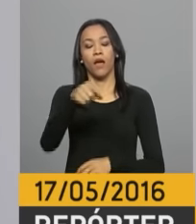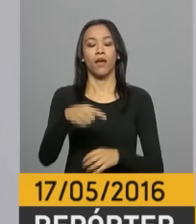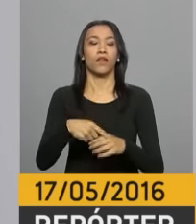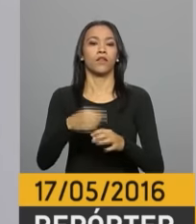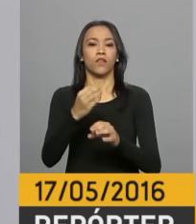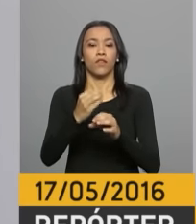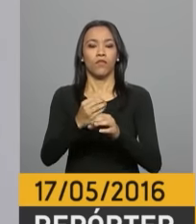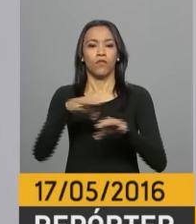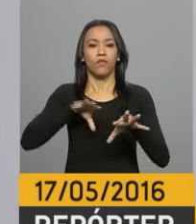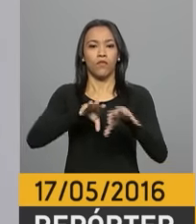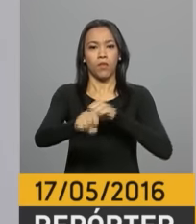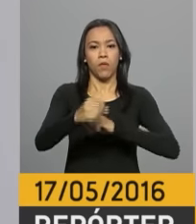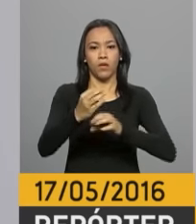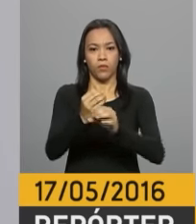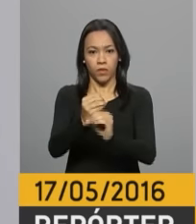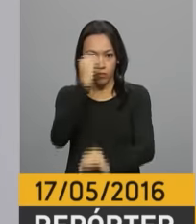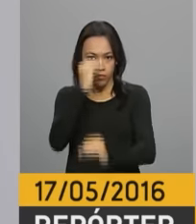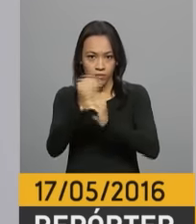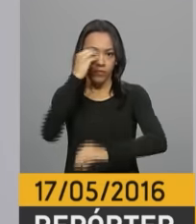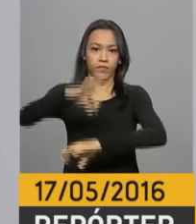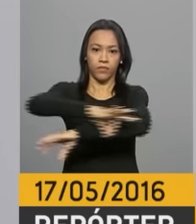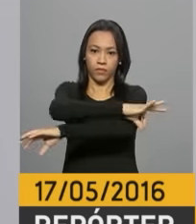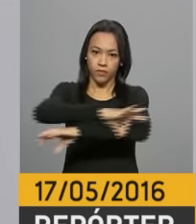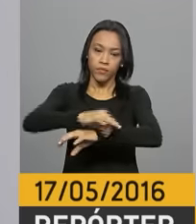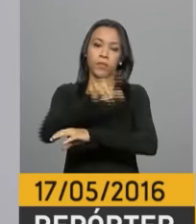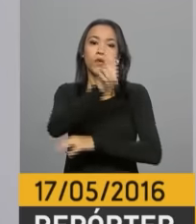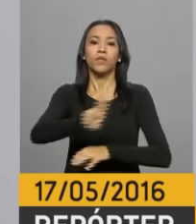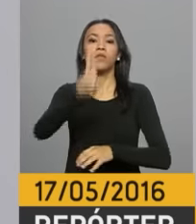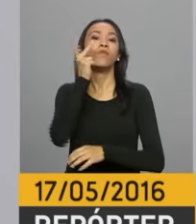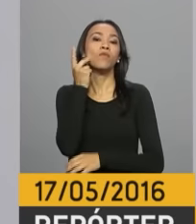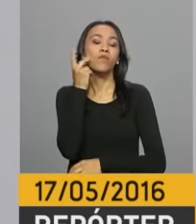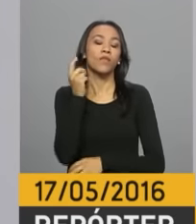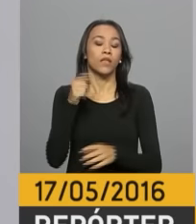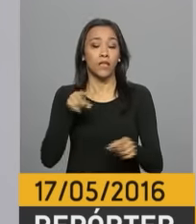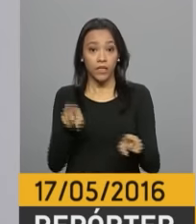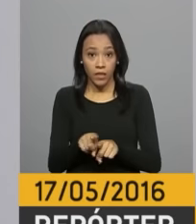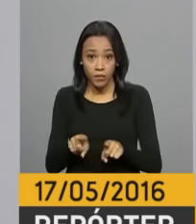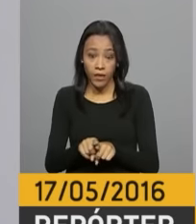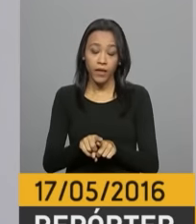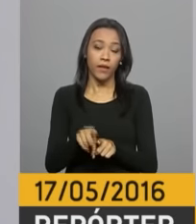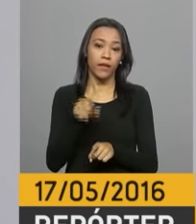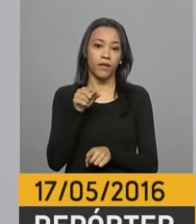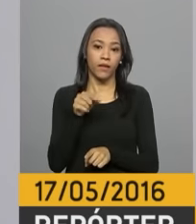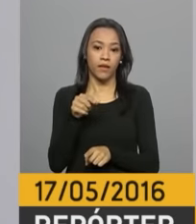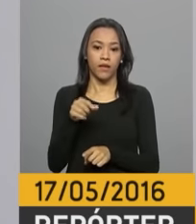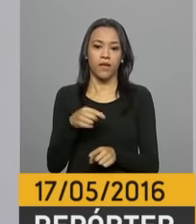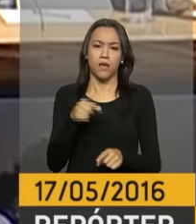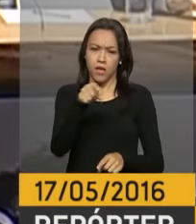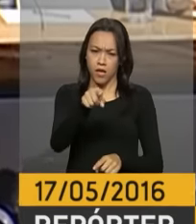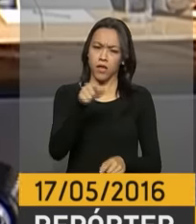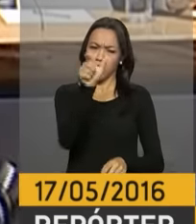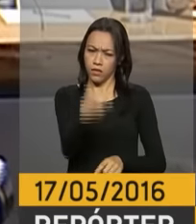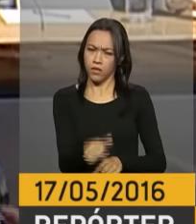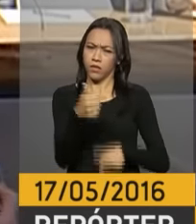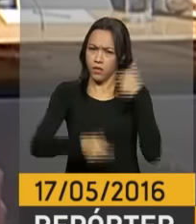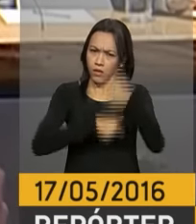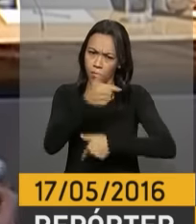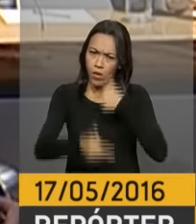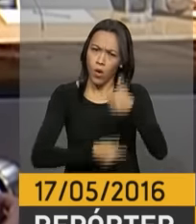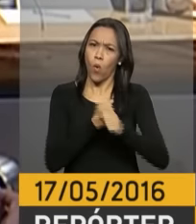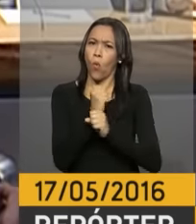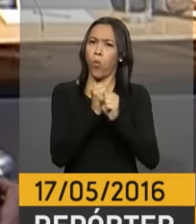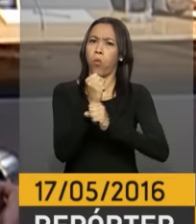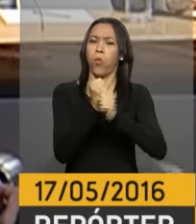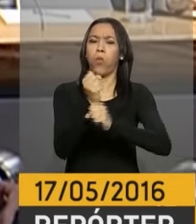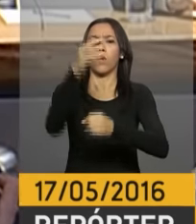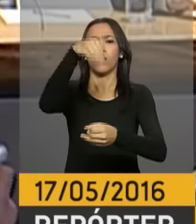pela Universidade Federal do Ceará. Tem também uma carreira de órgãos públicos de longa e